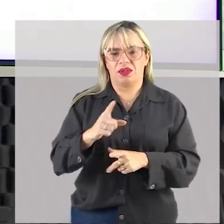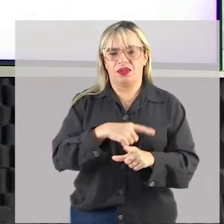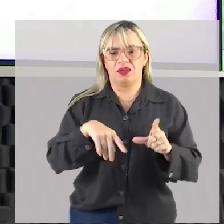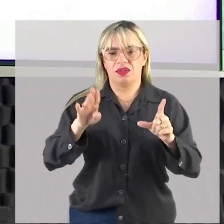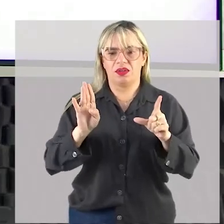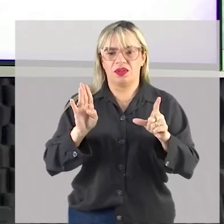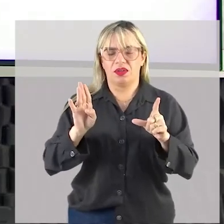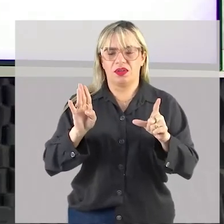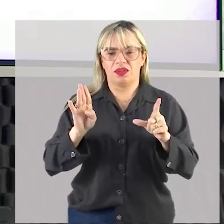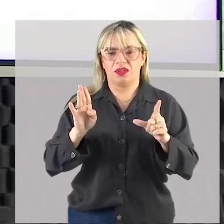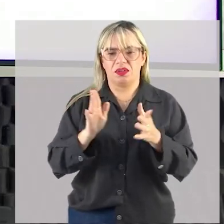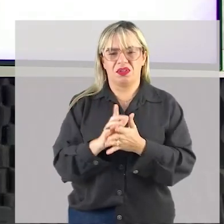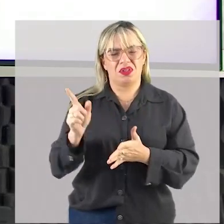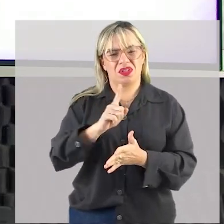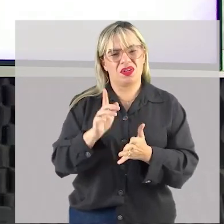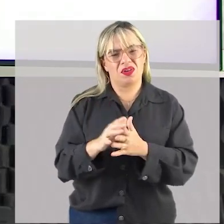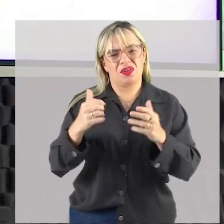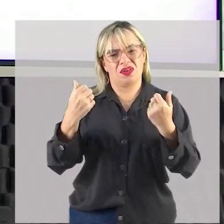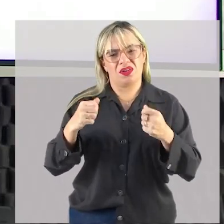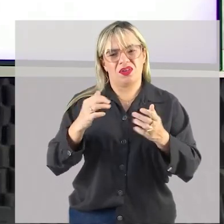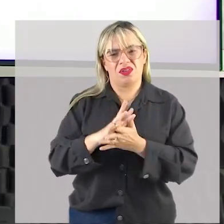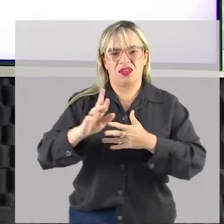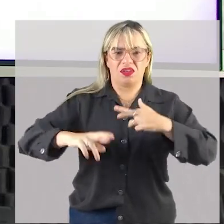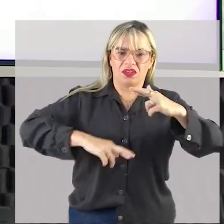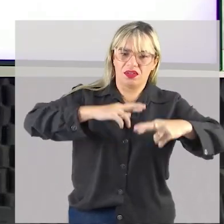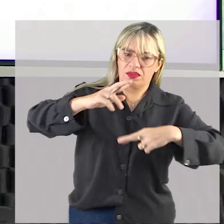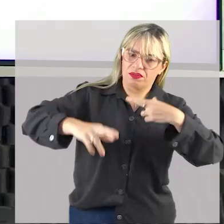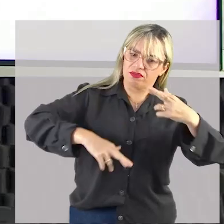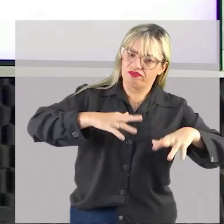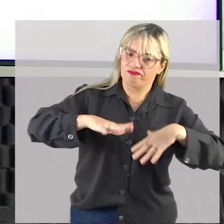Não precisam ser reciclados. Gente, ó,